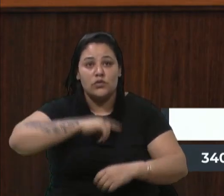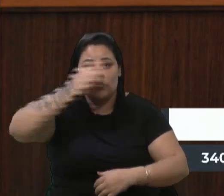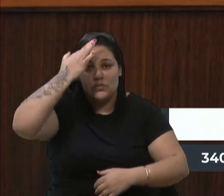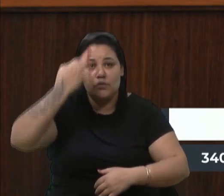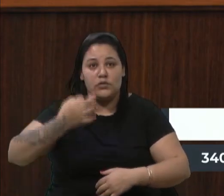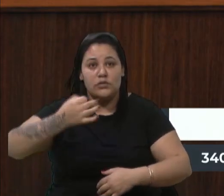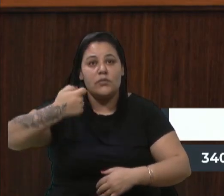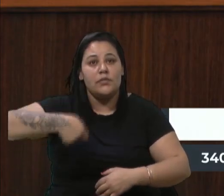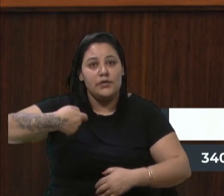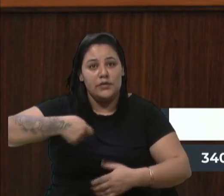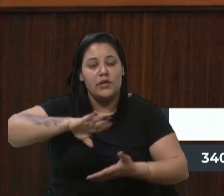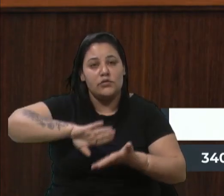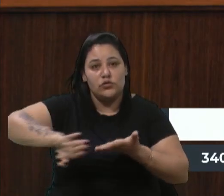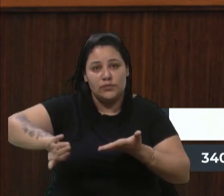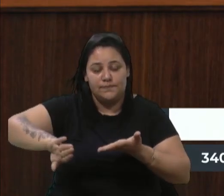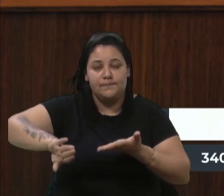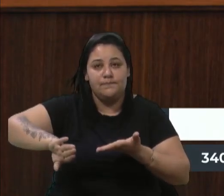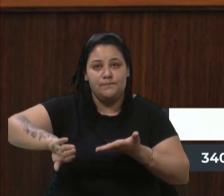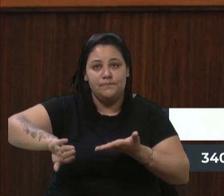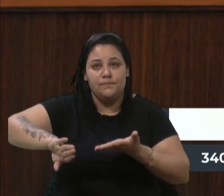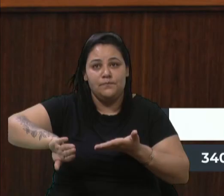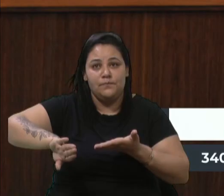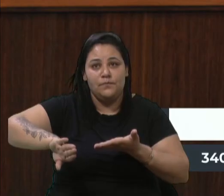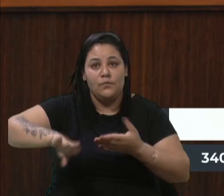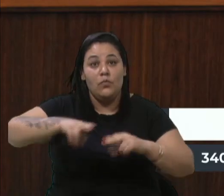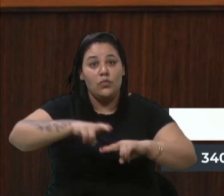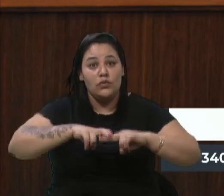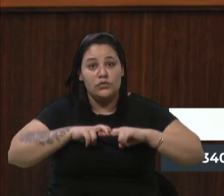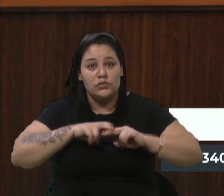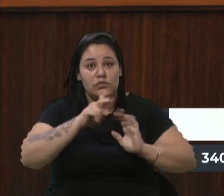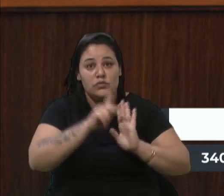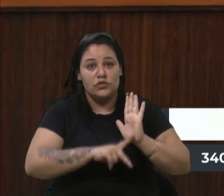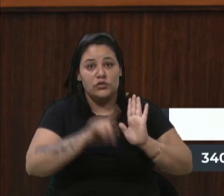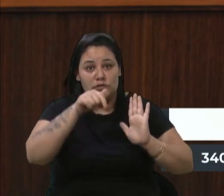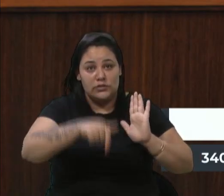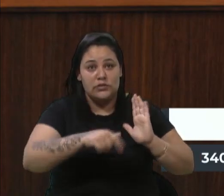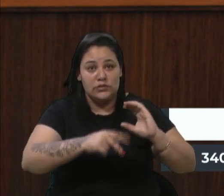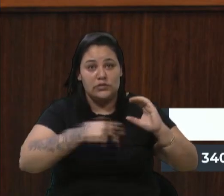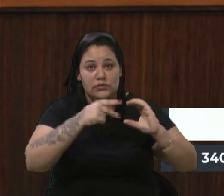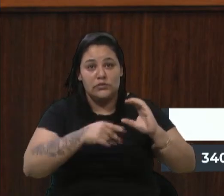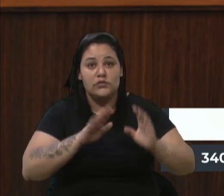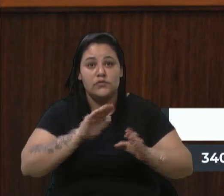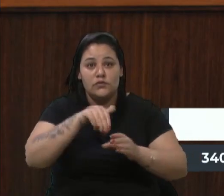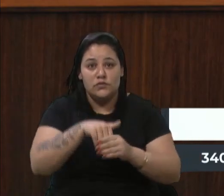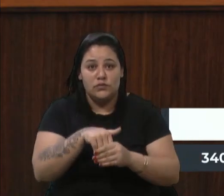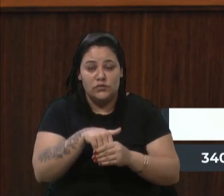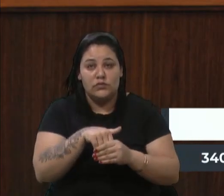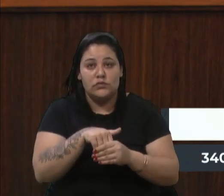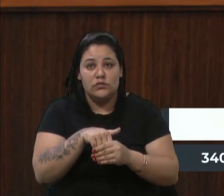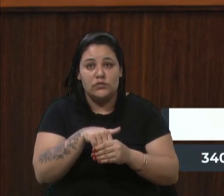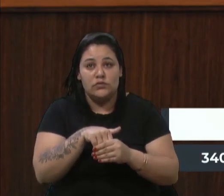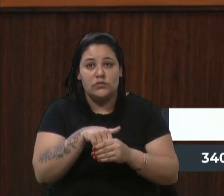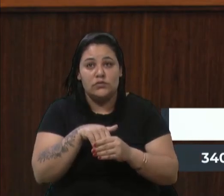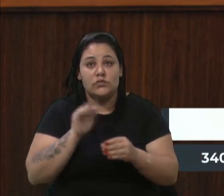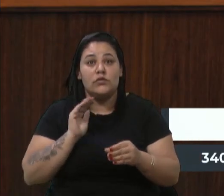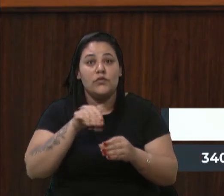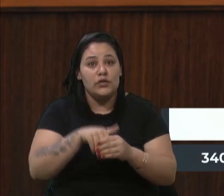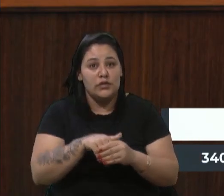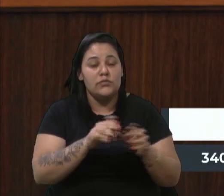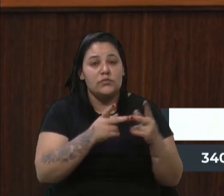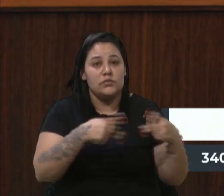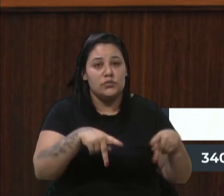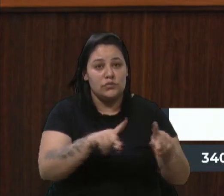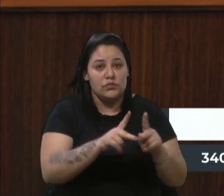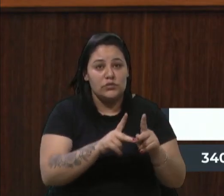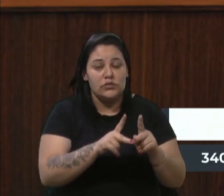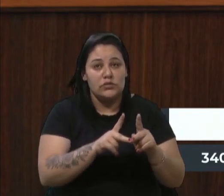é necessário ser retirado. Então, como os projetos que aqui dentro são votados pela população,